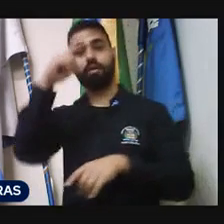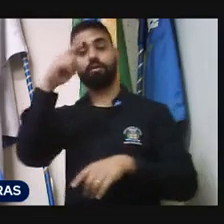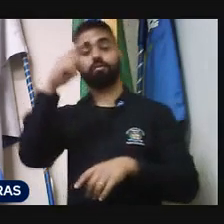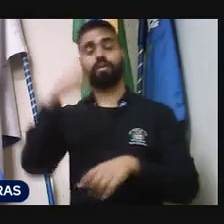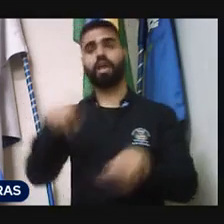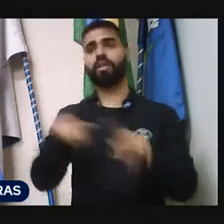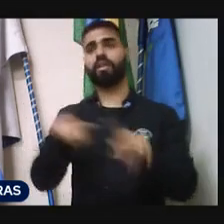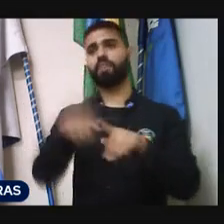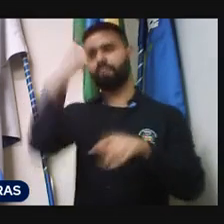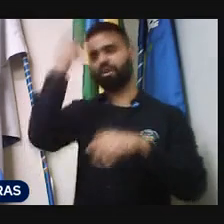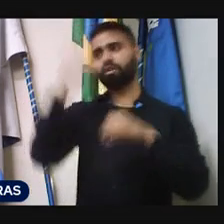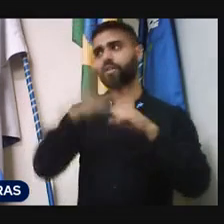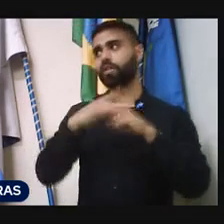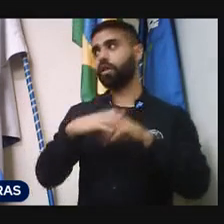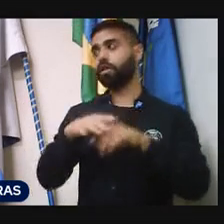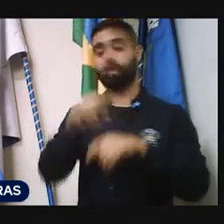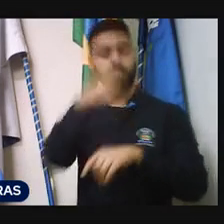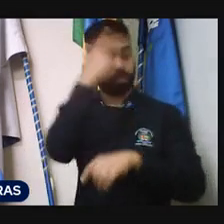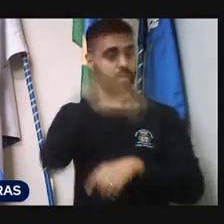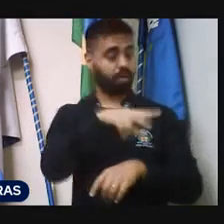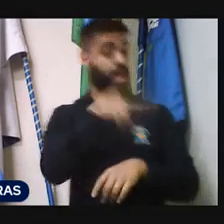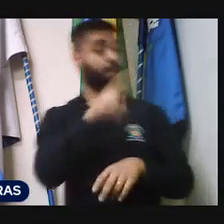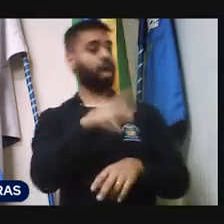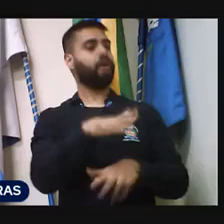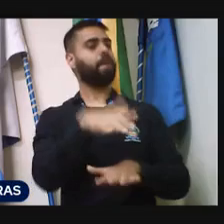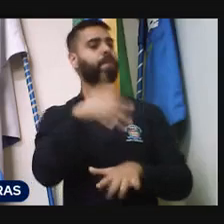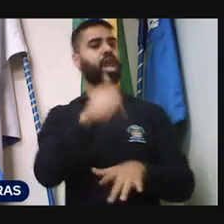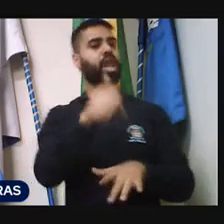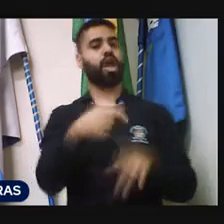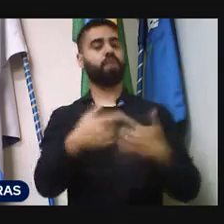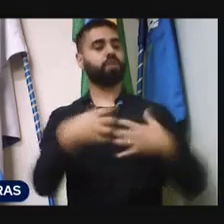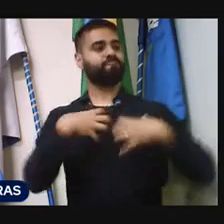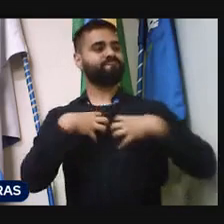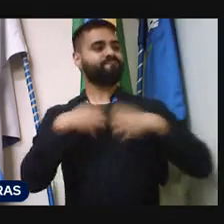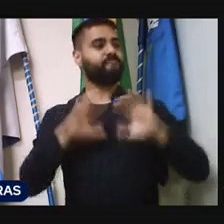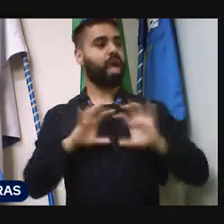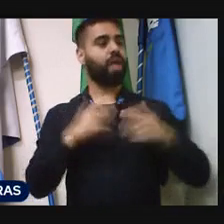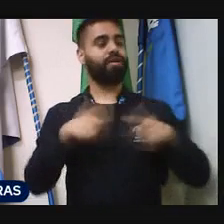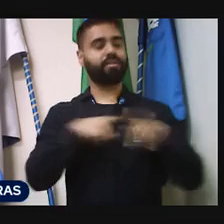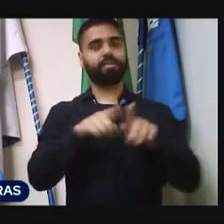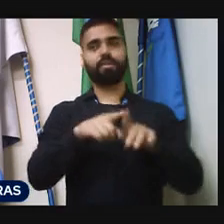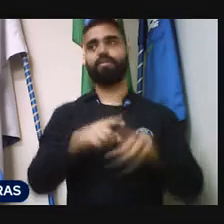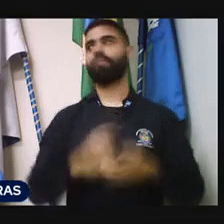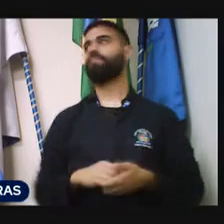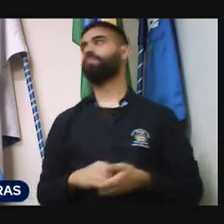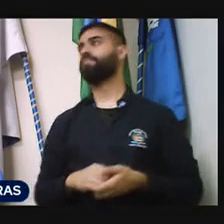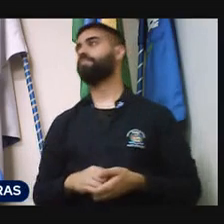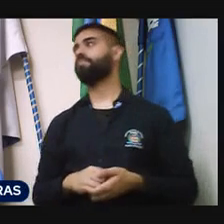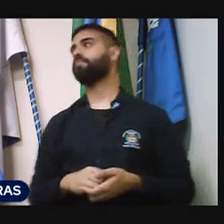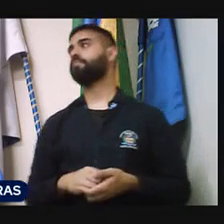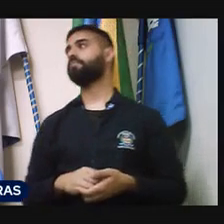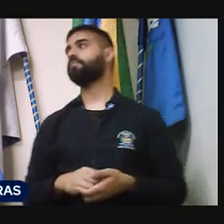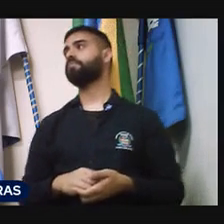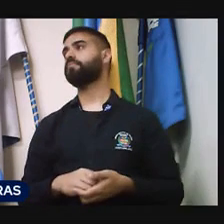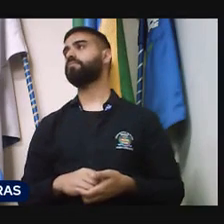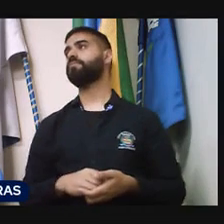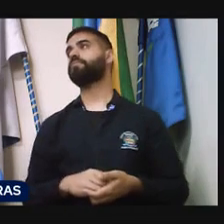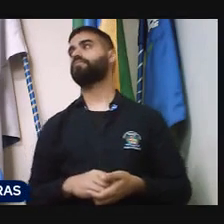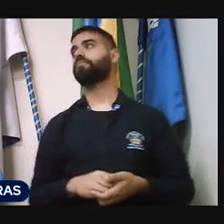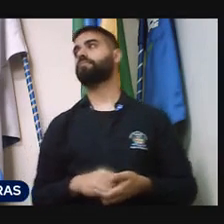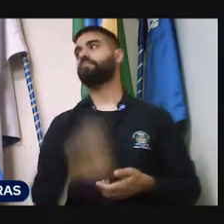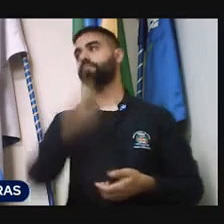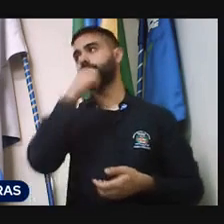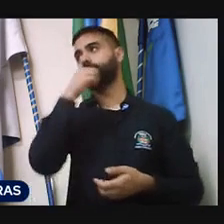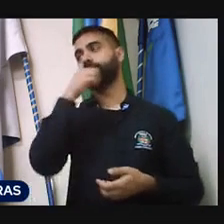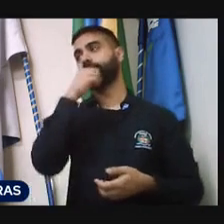e aquele enfermo melhor por causa do calor humano que se tem aqui no início da fala eu tenho